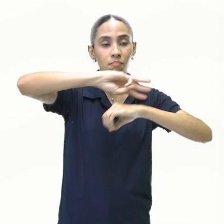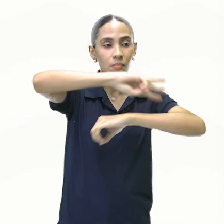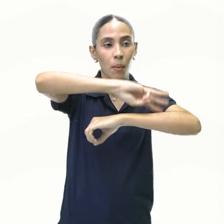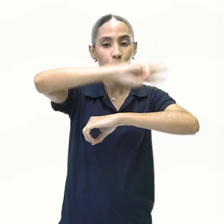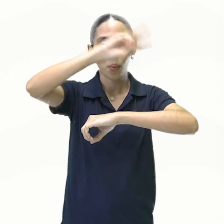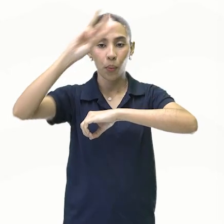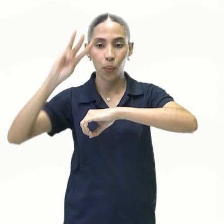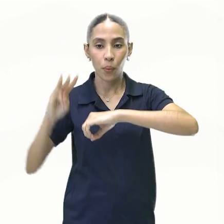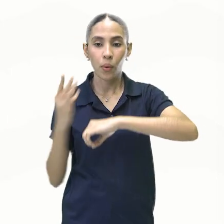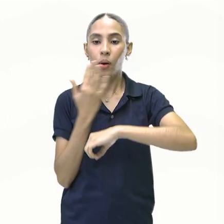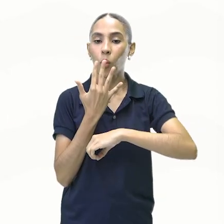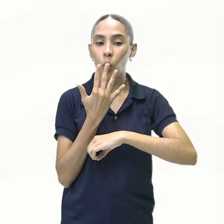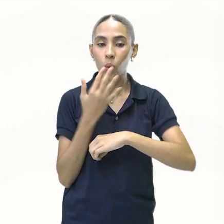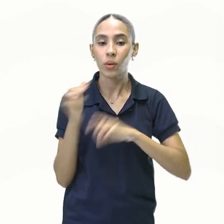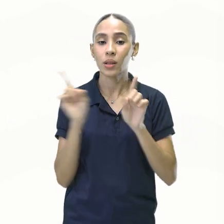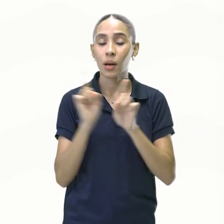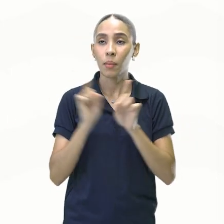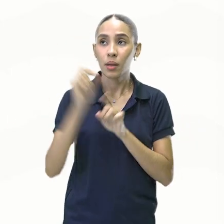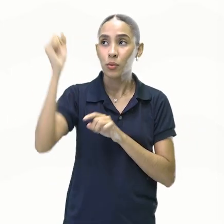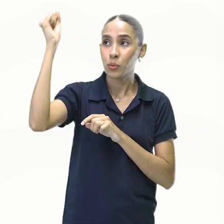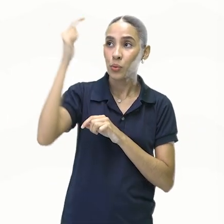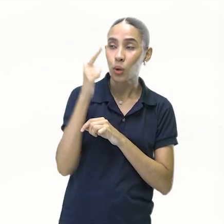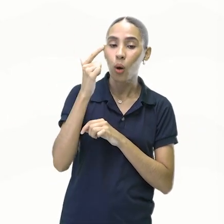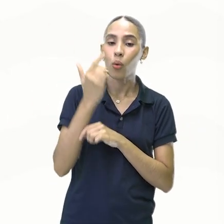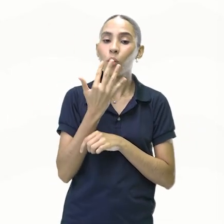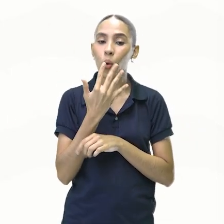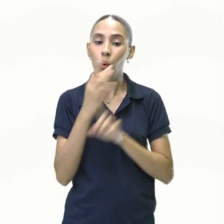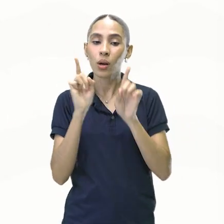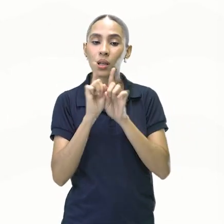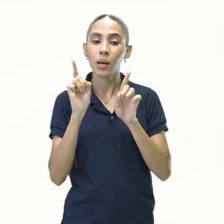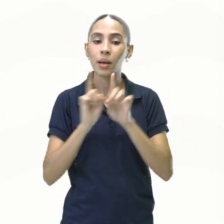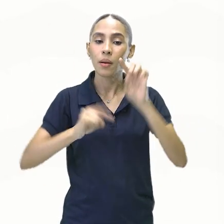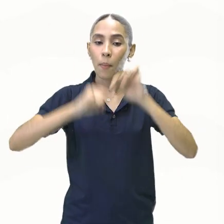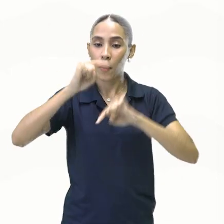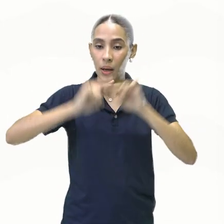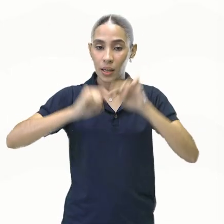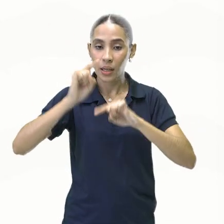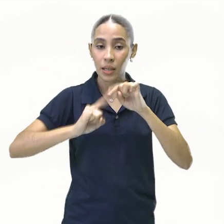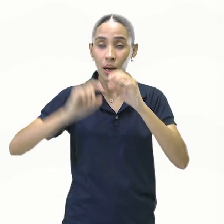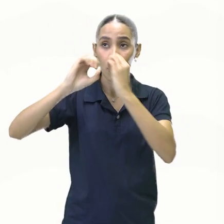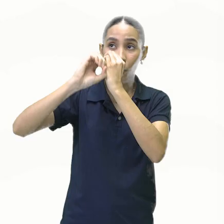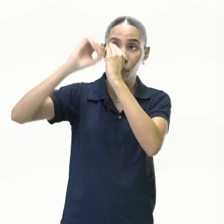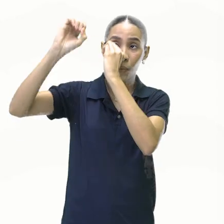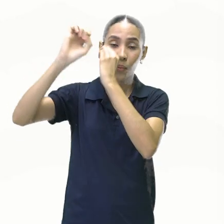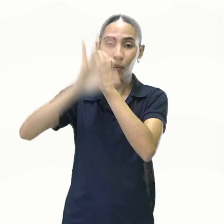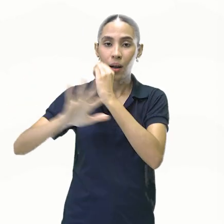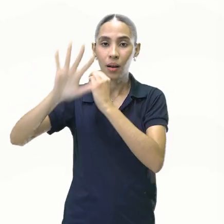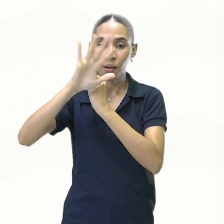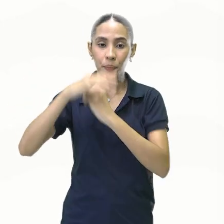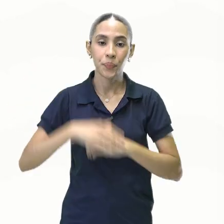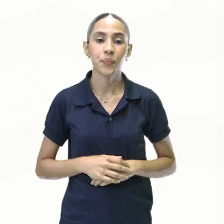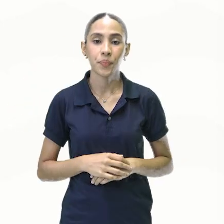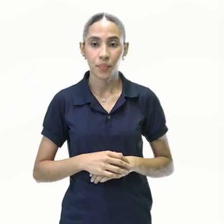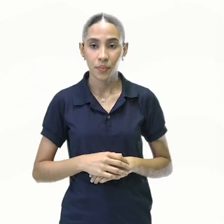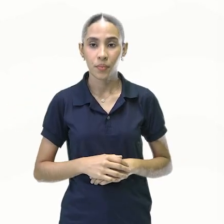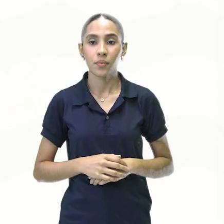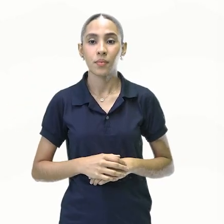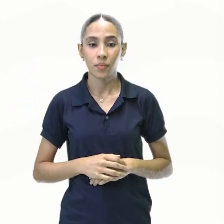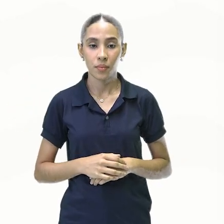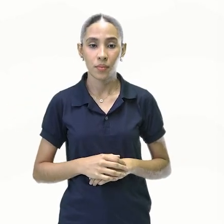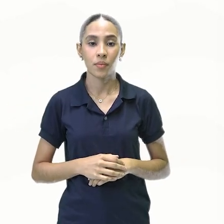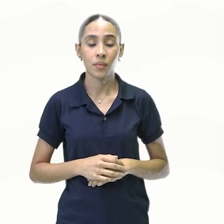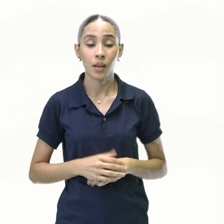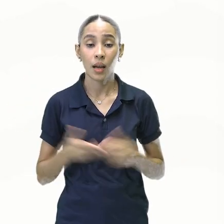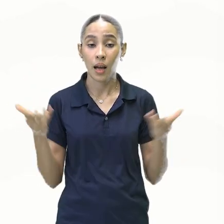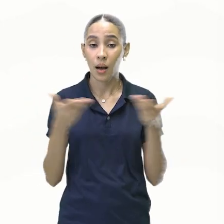do céu no pôr do sol e a construção de aparelhos astronômicos, né, pessoal? Muito bem,